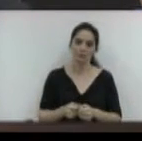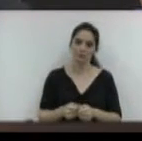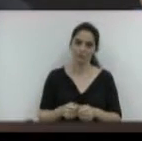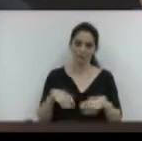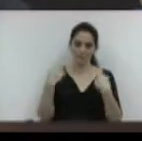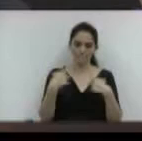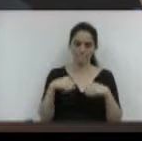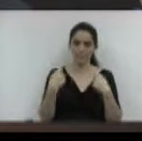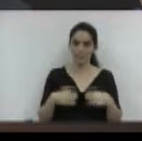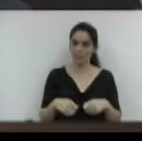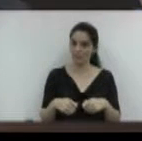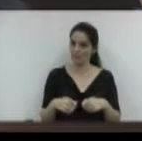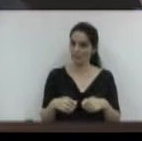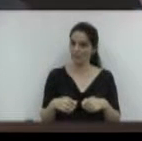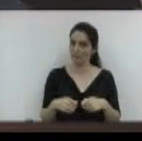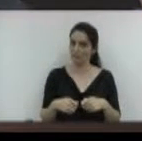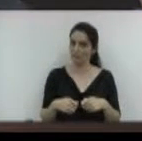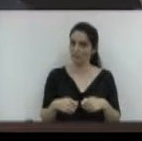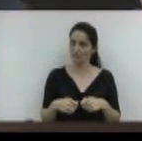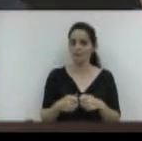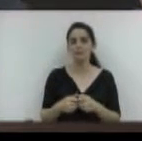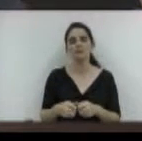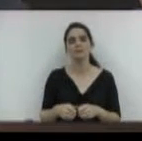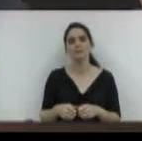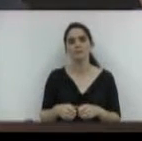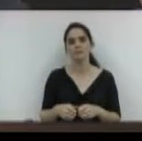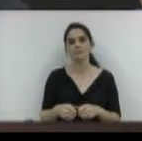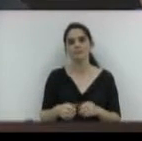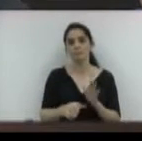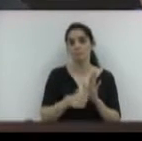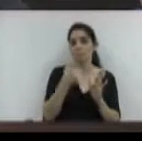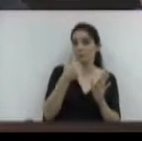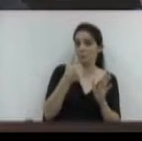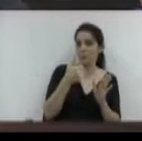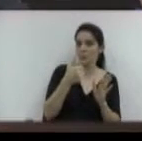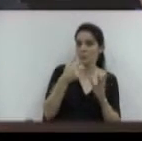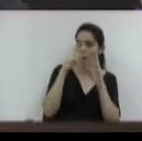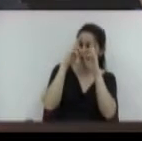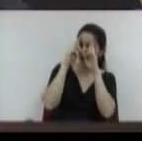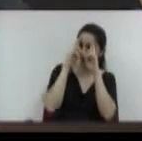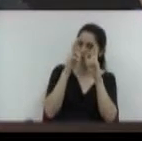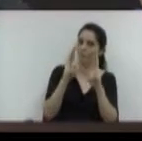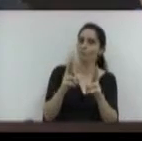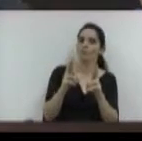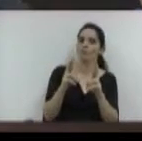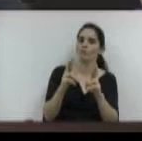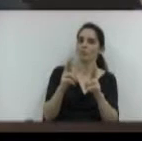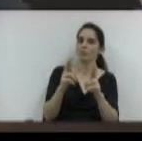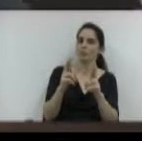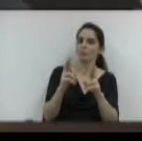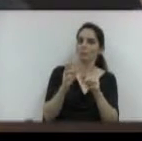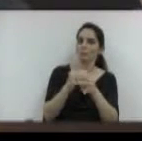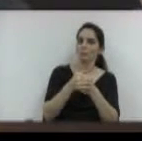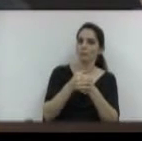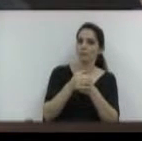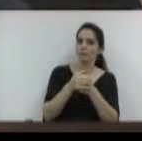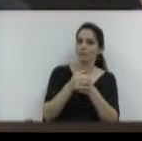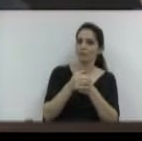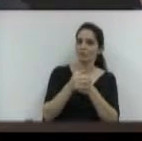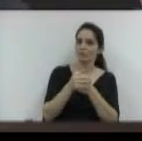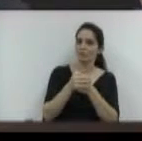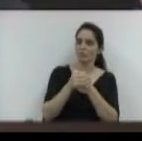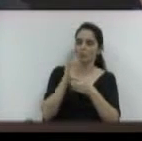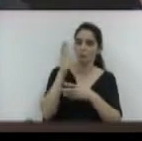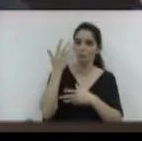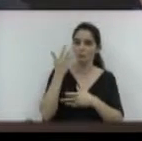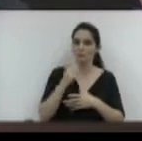de outros previstos na legislação vigente, primeiro, respeitar, defender e cumprir as